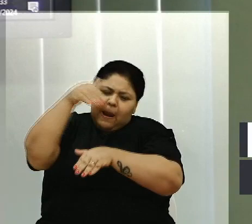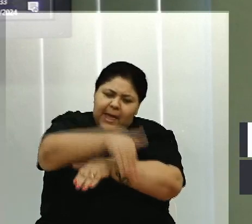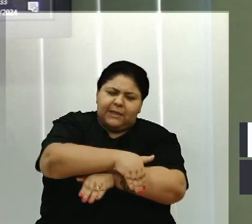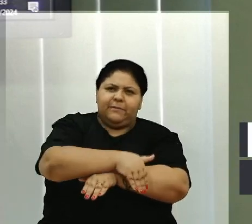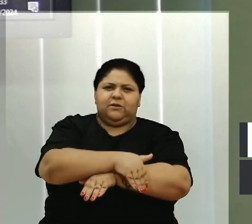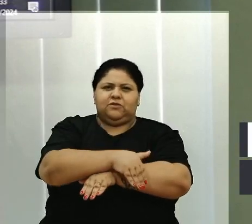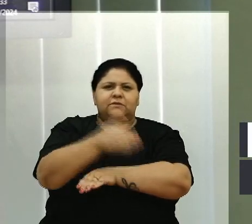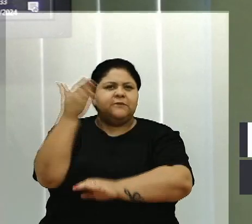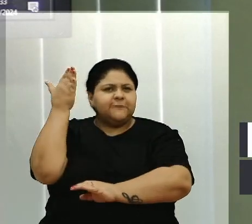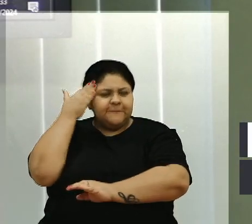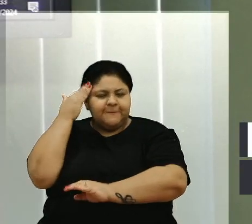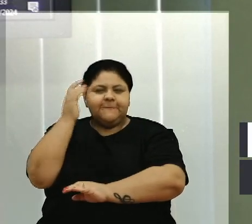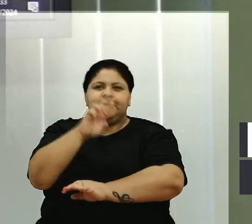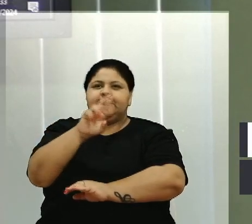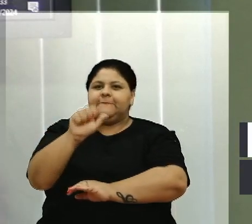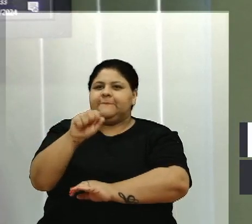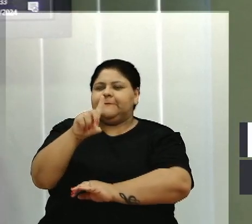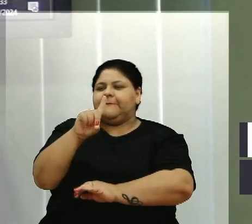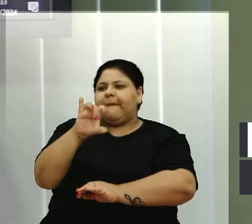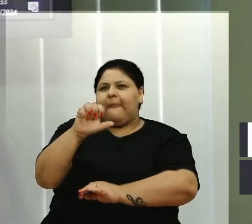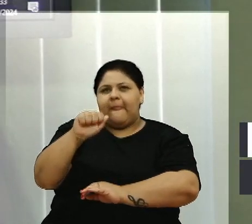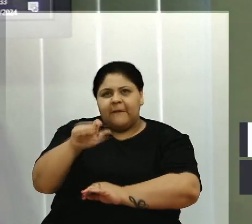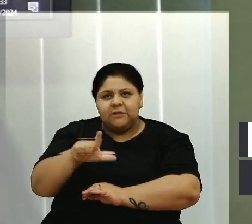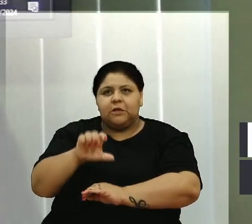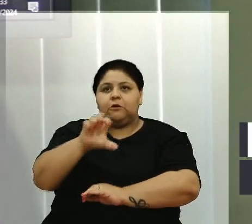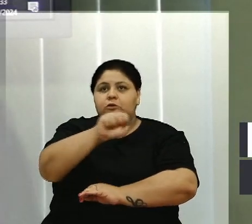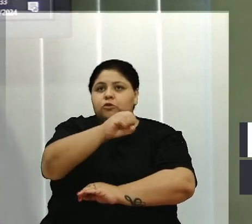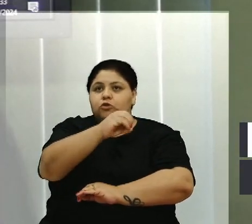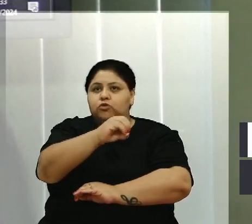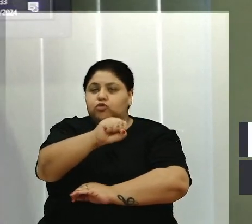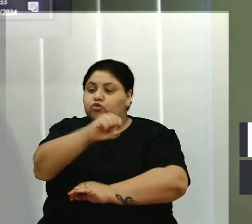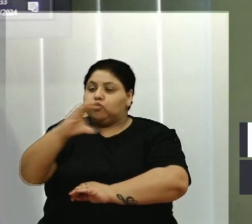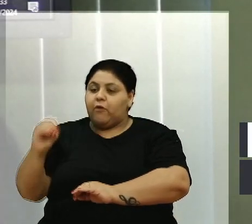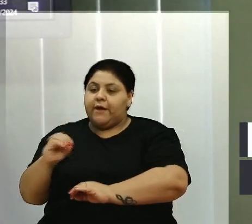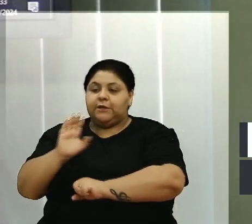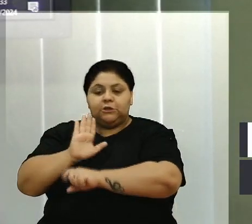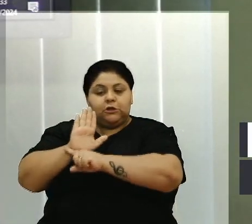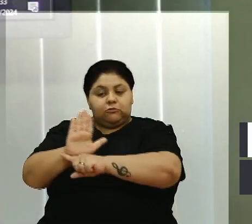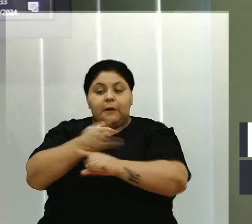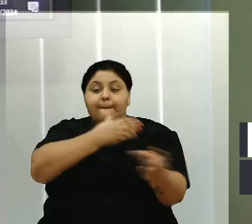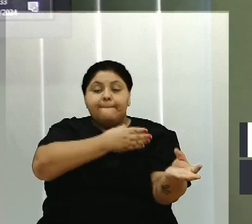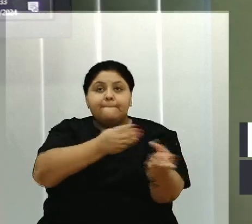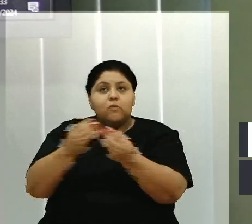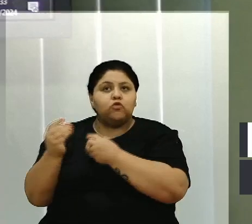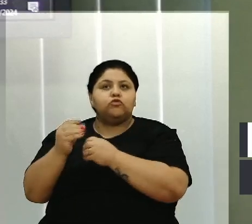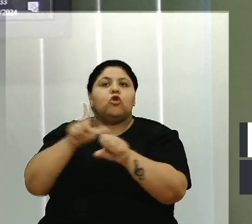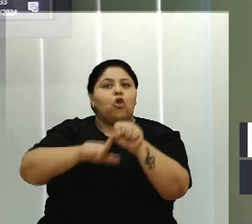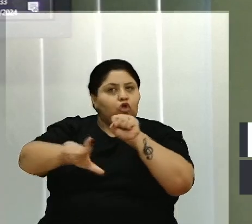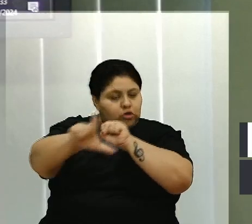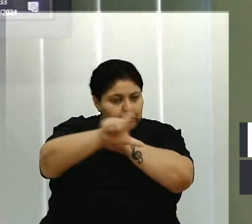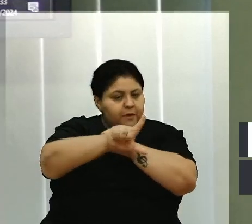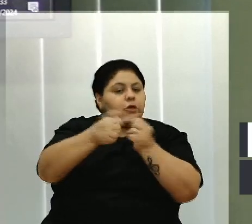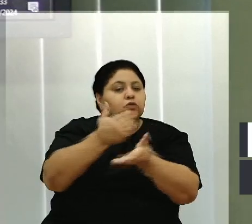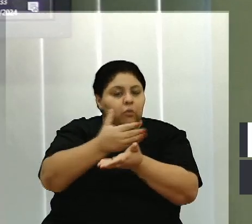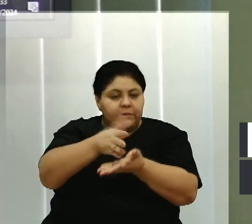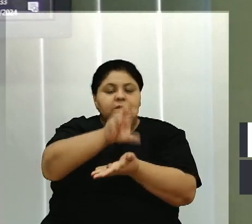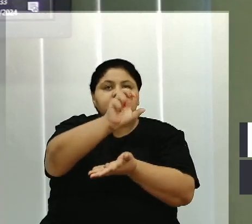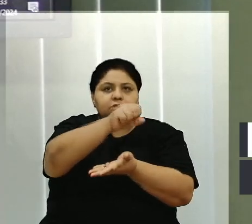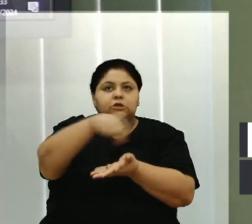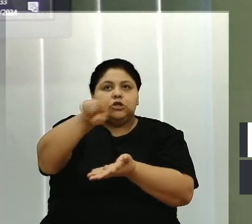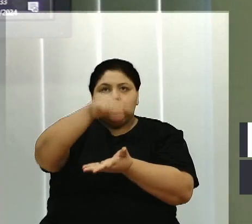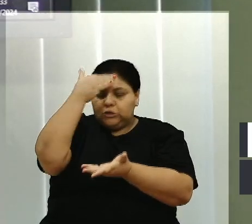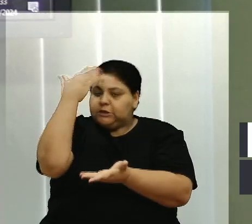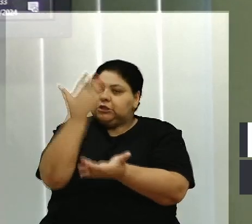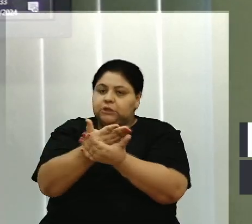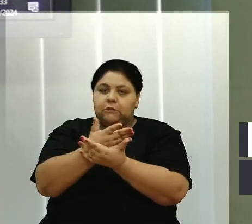Sudoeste vai ajudar e vai ajudar muito, tem diversos loteamentos saindo para aquela região, e nós temos certeza absoluta que os nobres